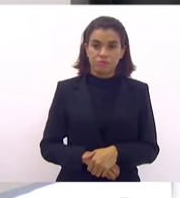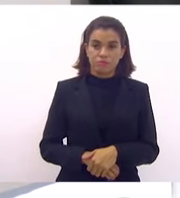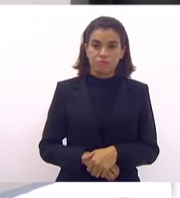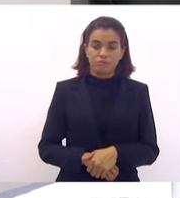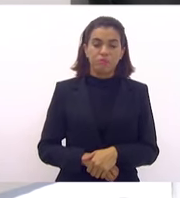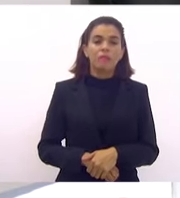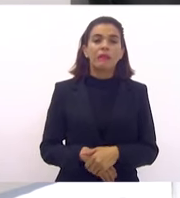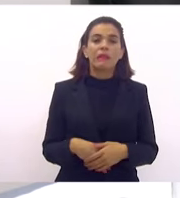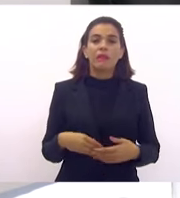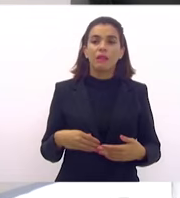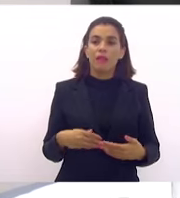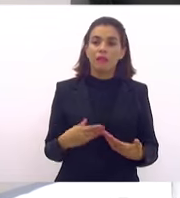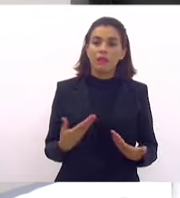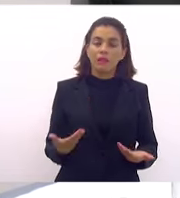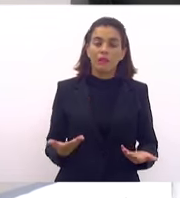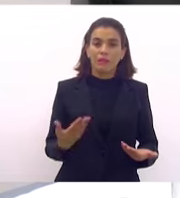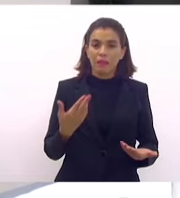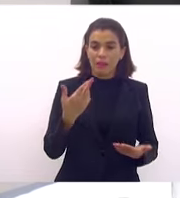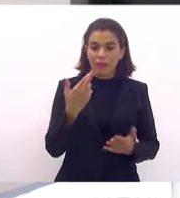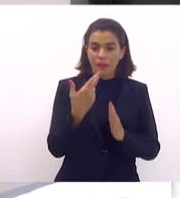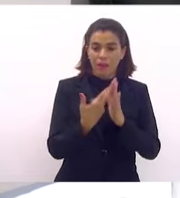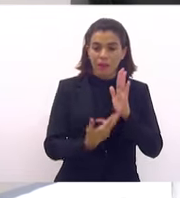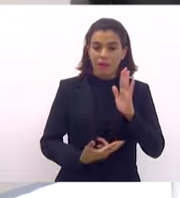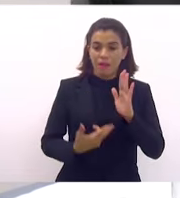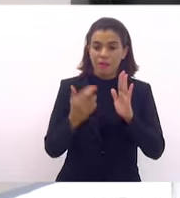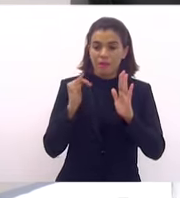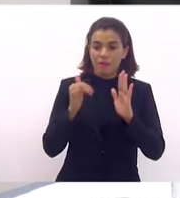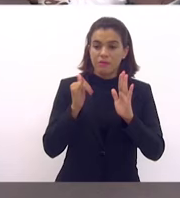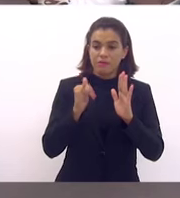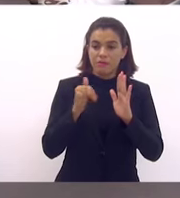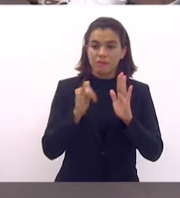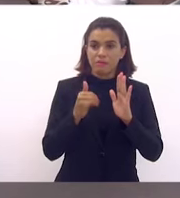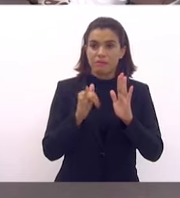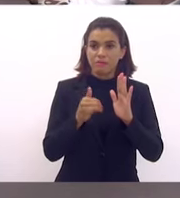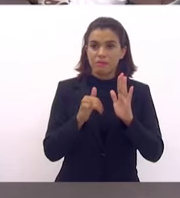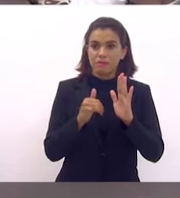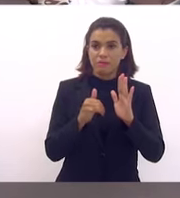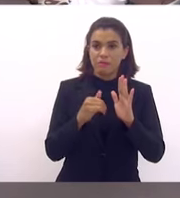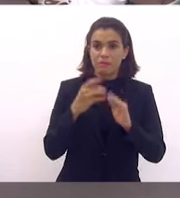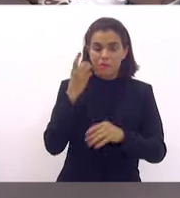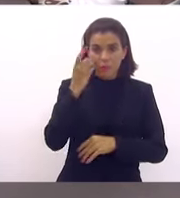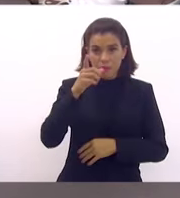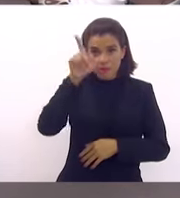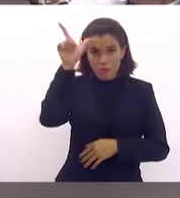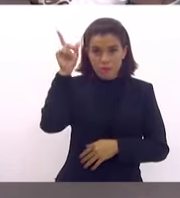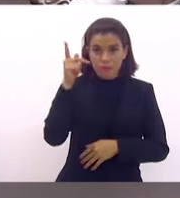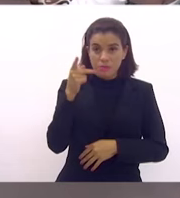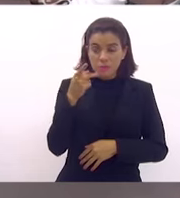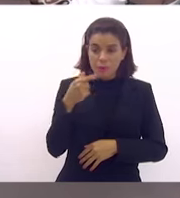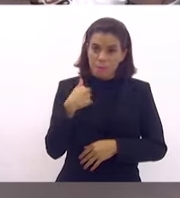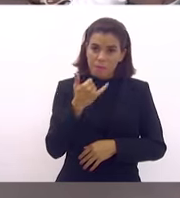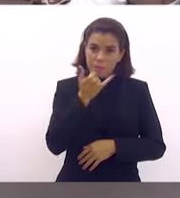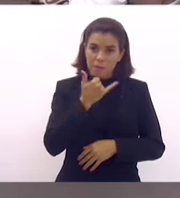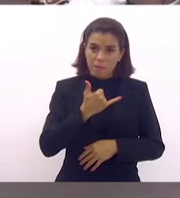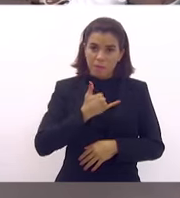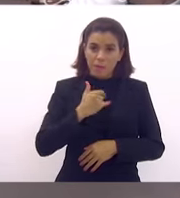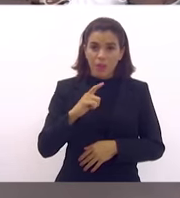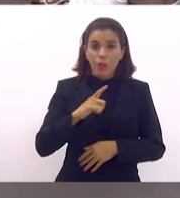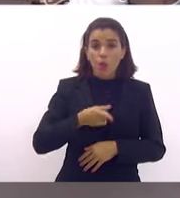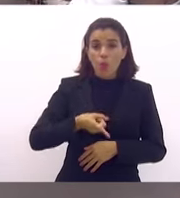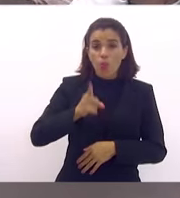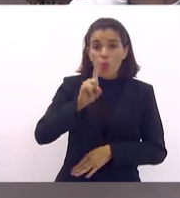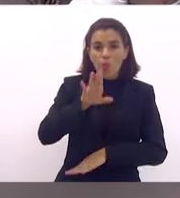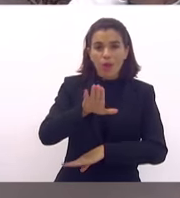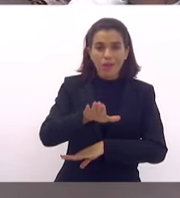Quem é o relator? Presidente. Aqui a gente não... Presidente. Deputado Luiz Paulo. O senhor vai me perdoar, mas eu tenho 13 horas reunião